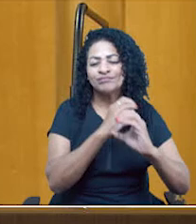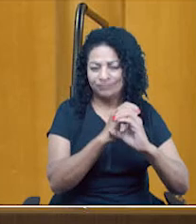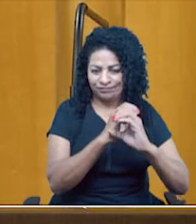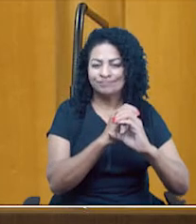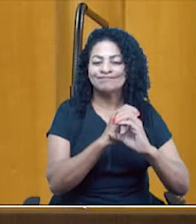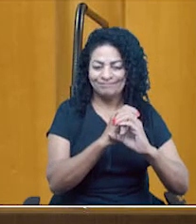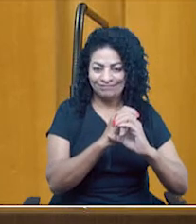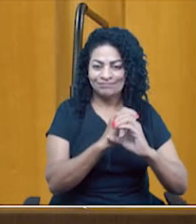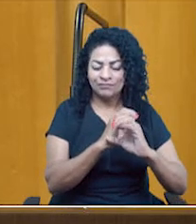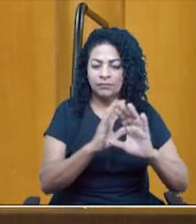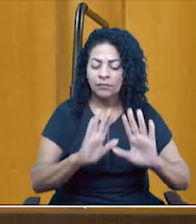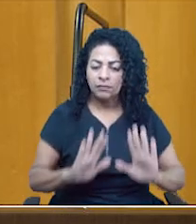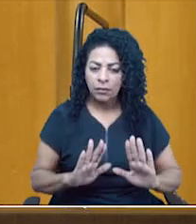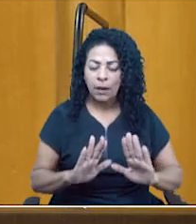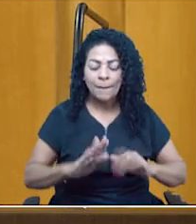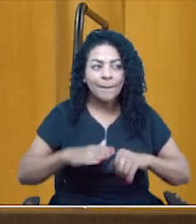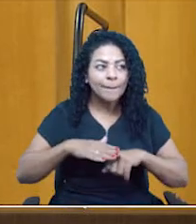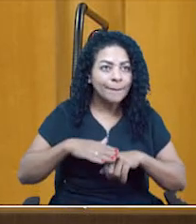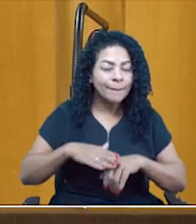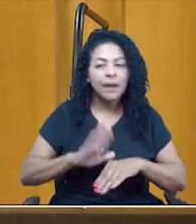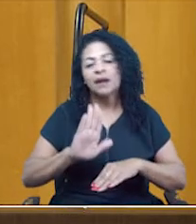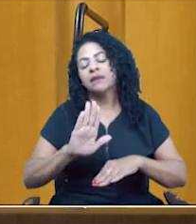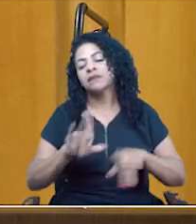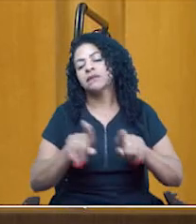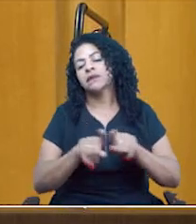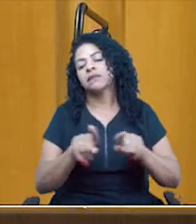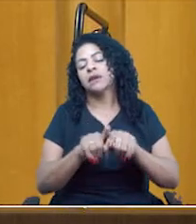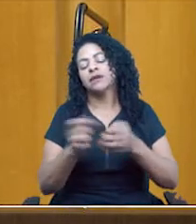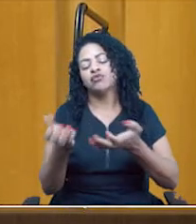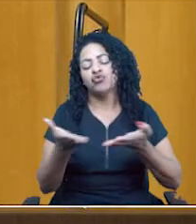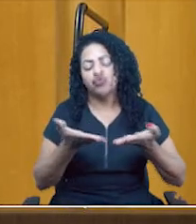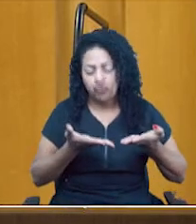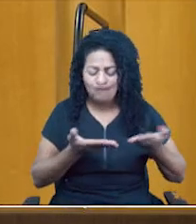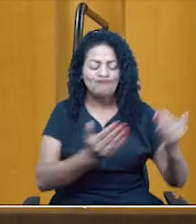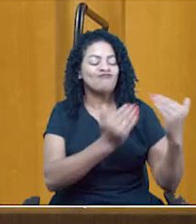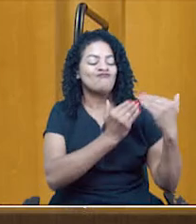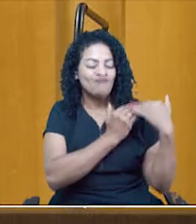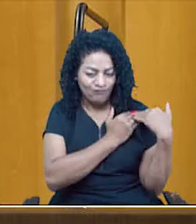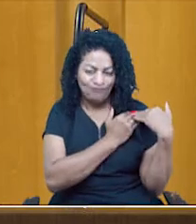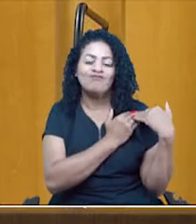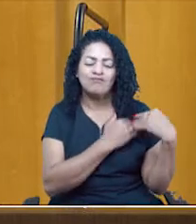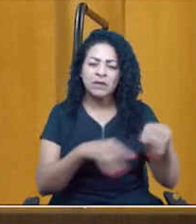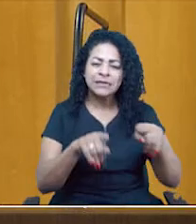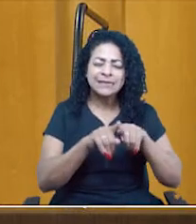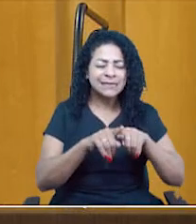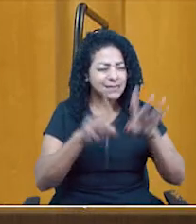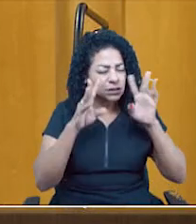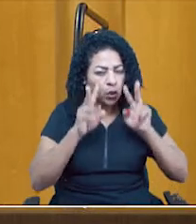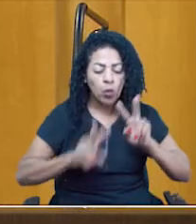quanto mais o fazemos e trazemos responsabilidade e reflexos para as